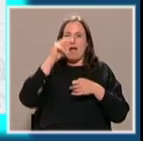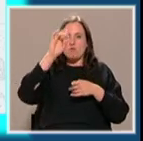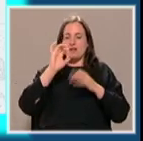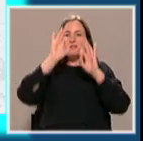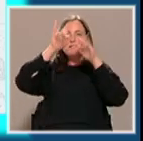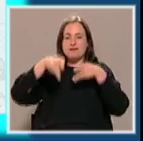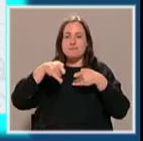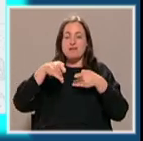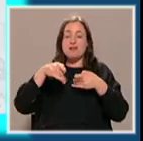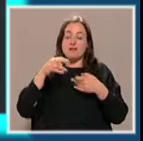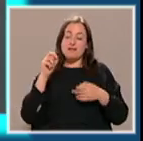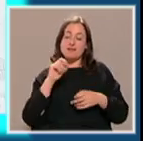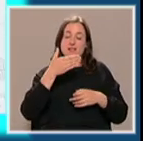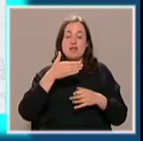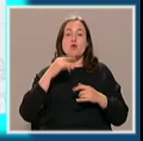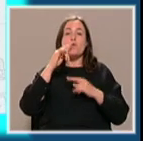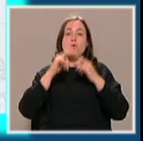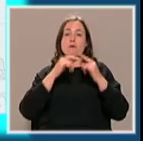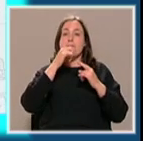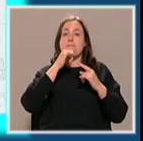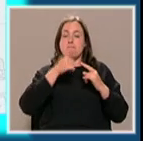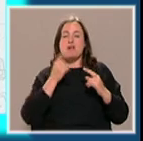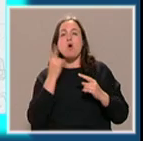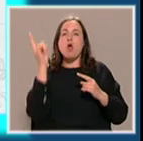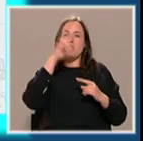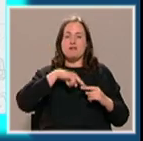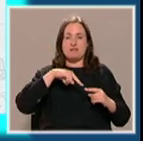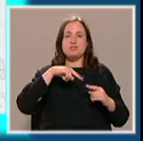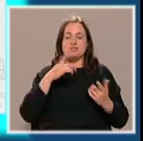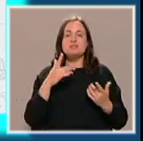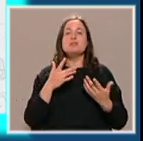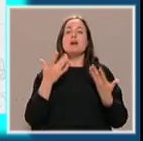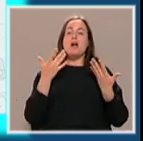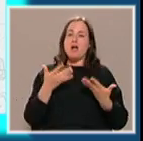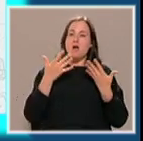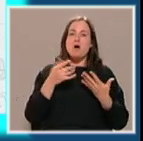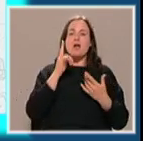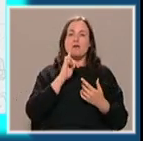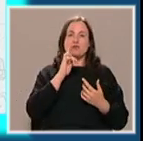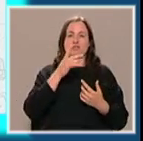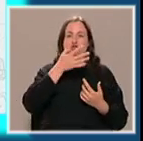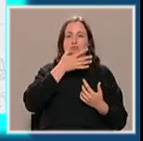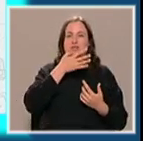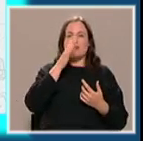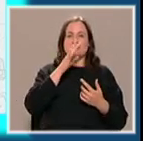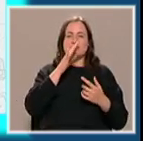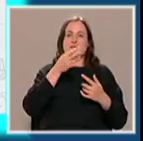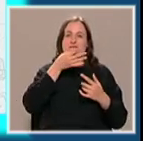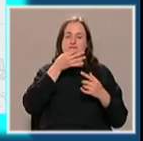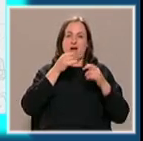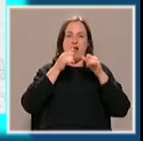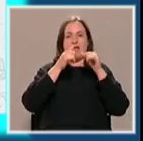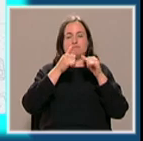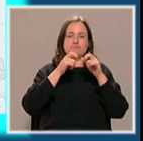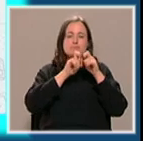sendo o 31 a próxima menstruação. Importa agora referir que sempre que se fala em período fértil, e